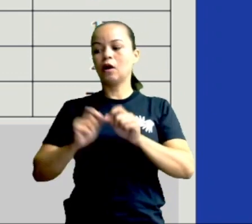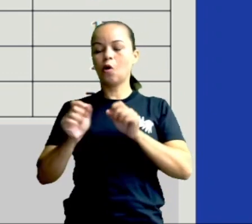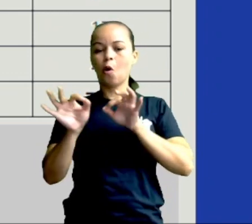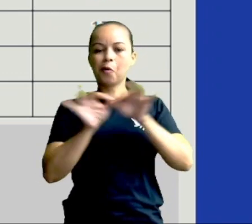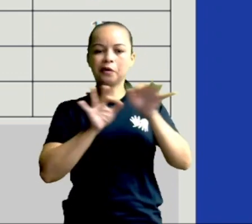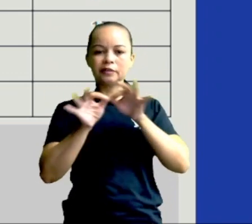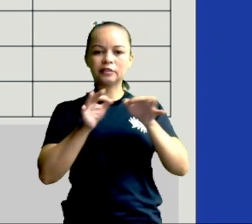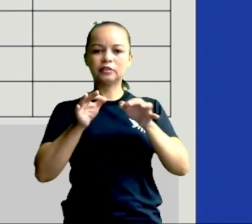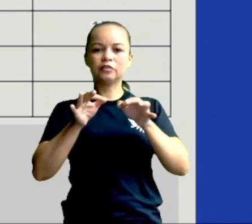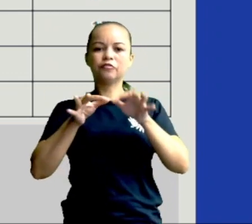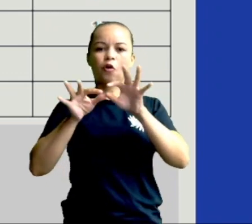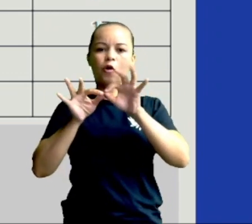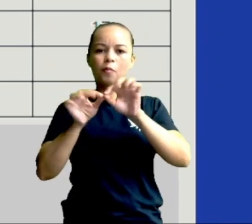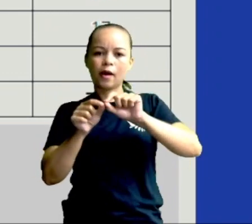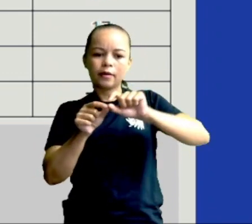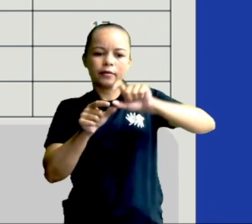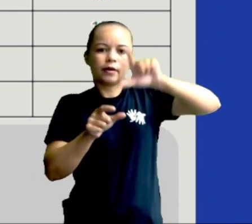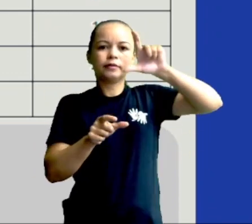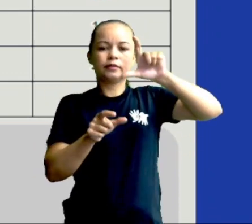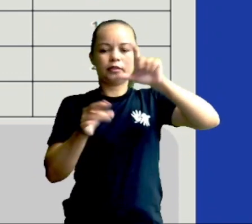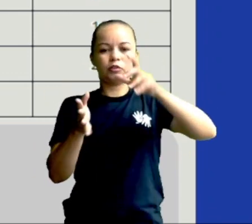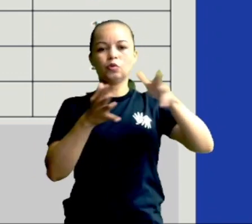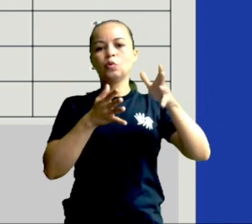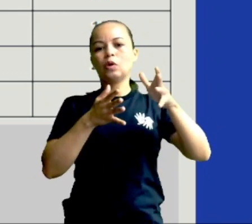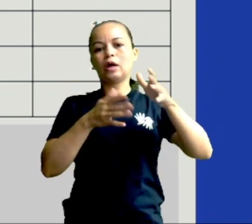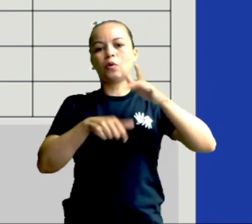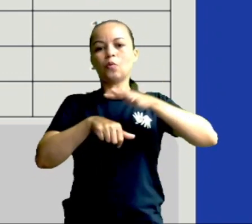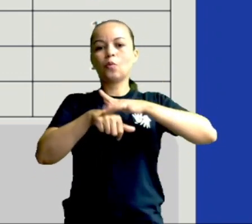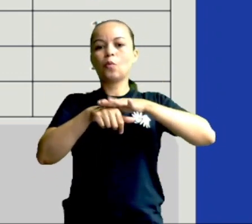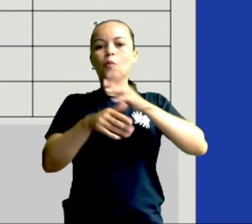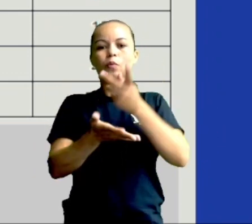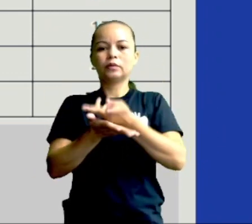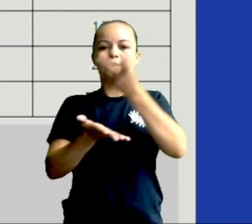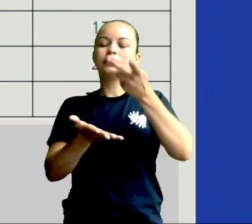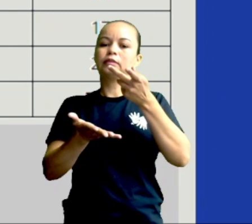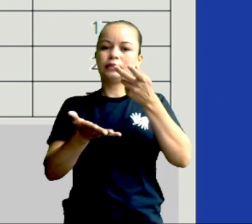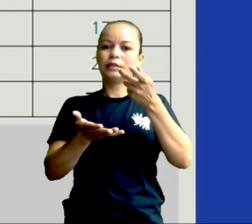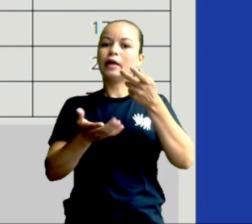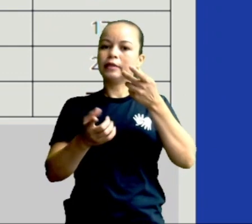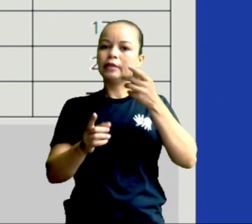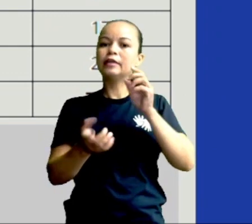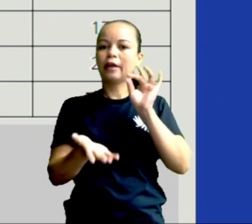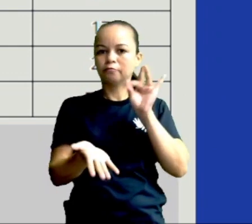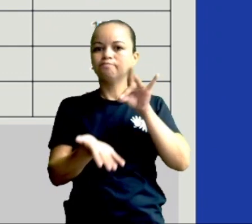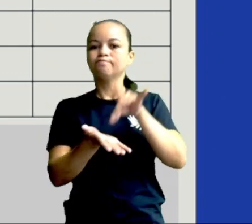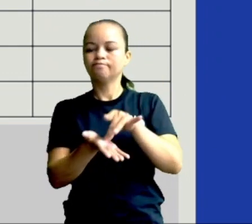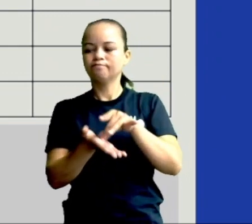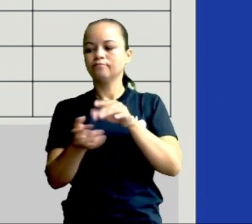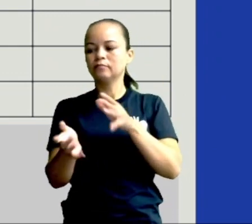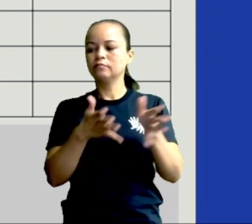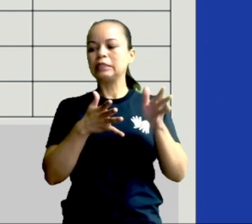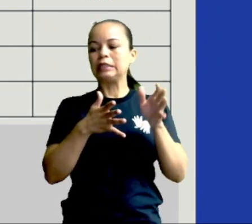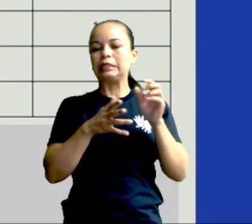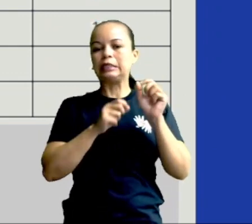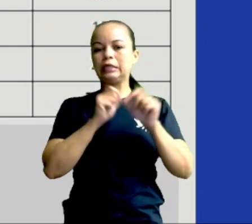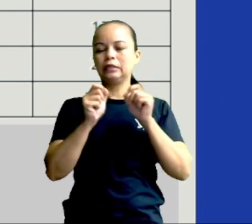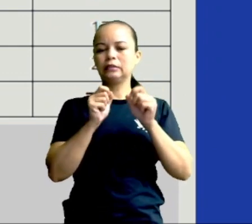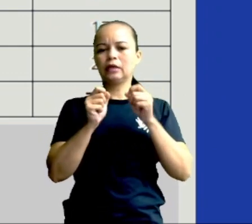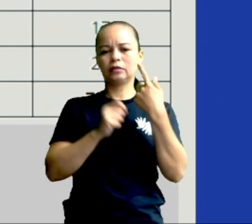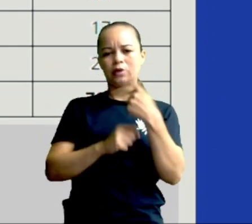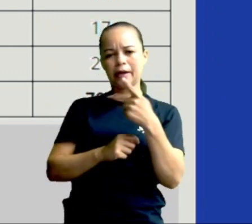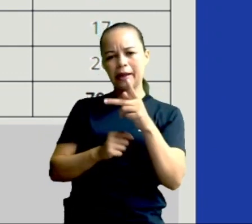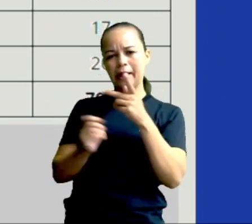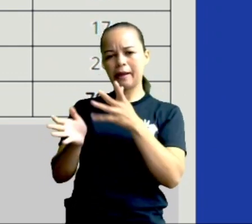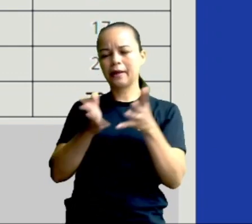forma crescente os casos notificados e confirmados. Presta bem atenção aqui, ó, a